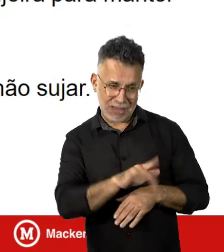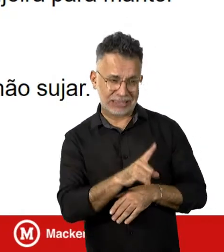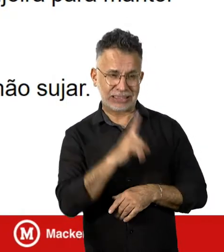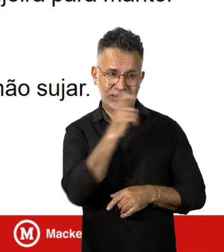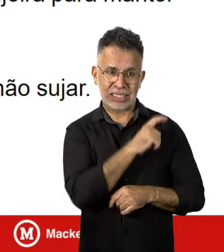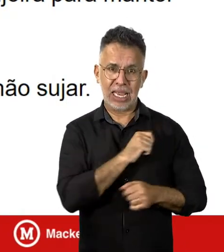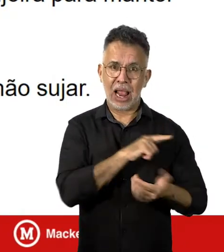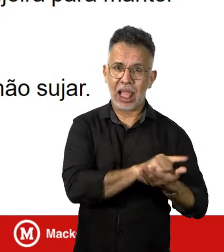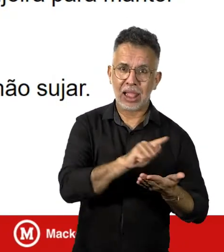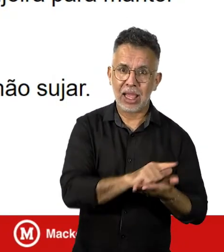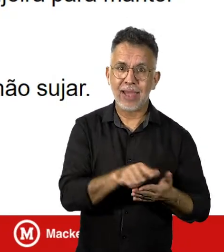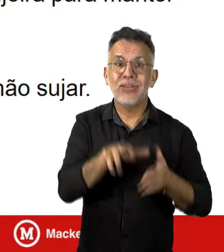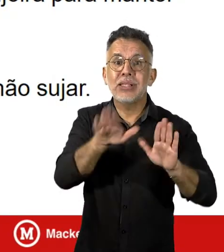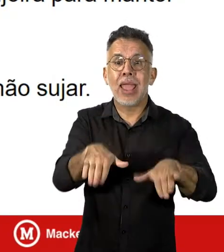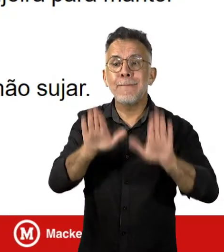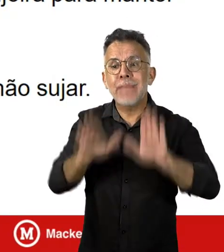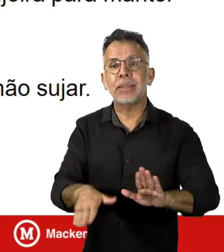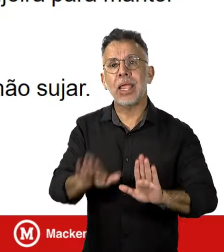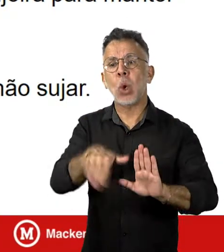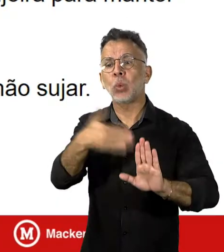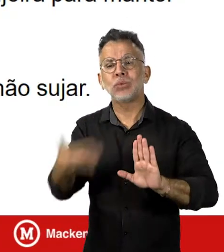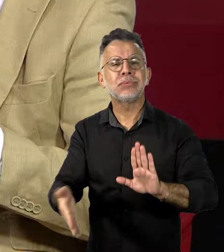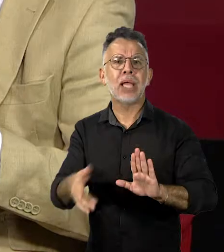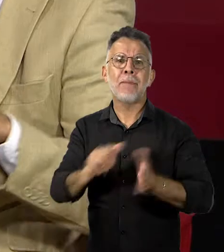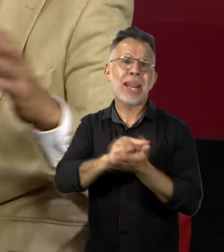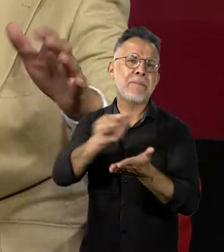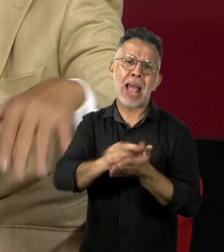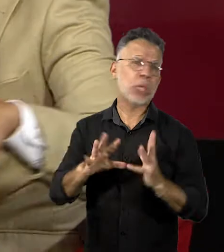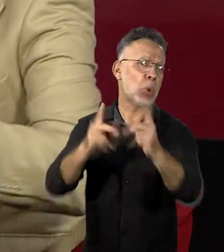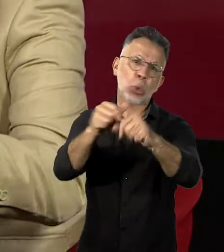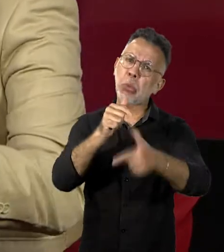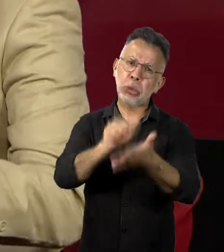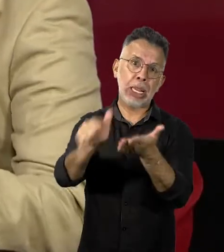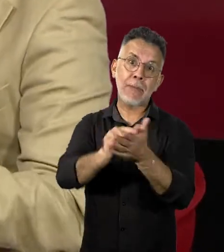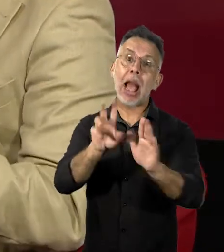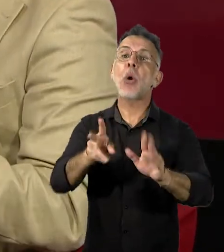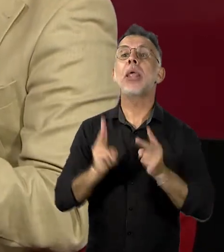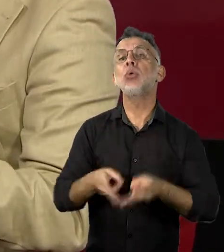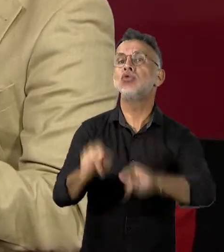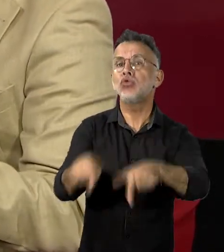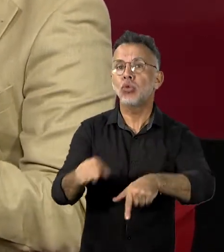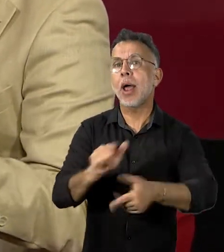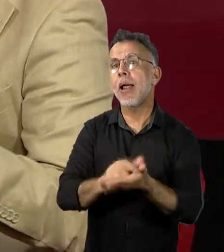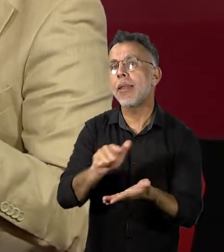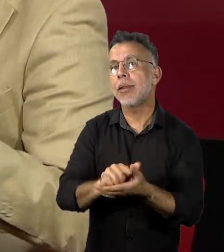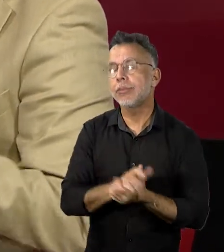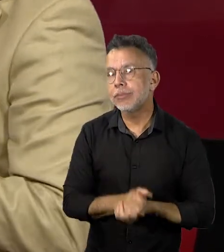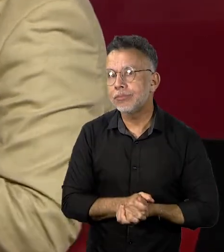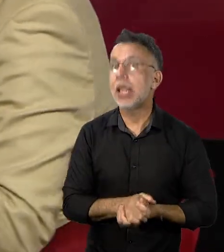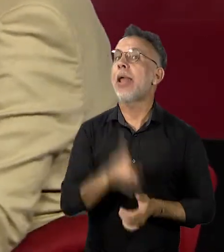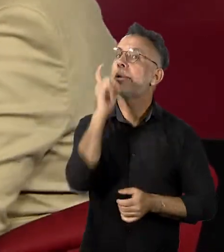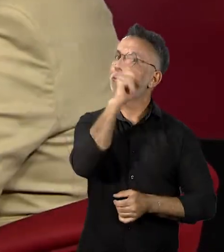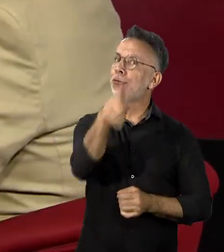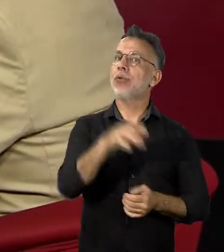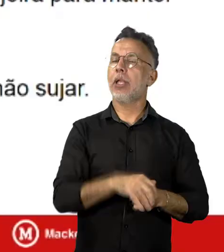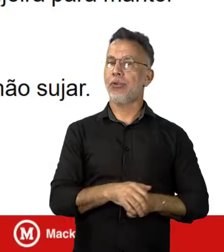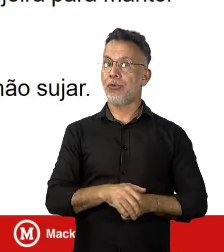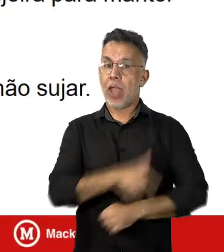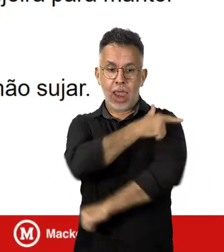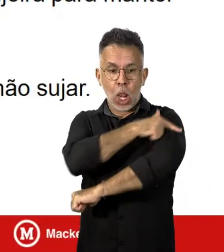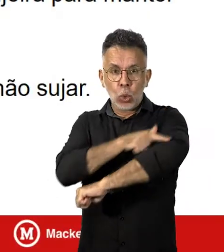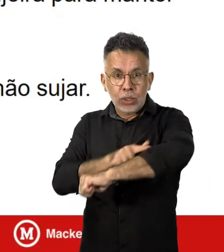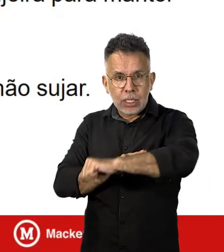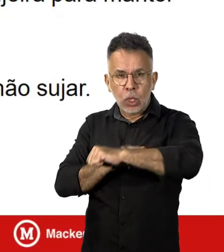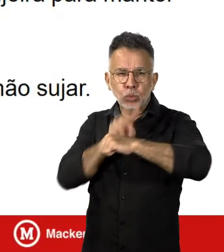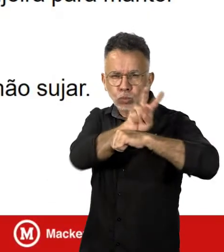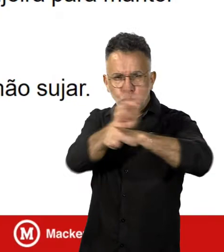do ambiente é mantê-la. Limpar, vamos lá, todo mundo limpa, mas e manter? Essa é a dificuldade.